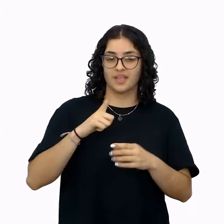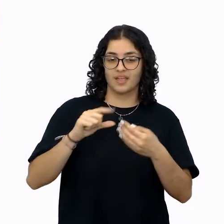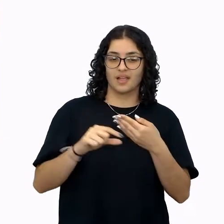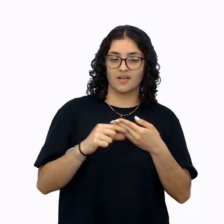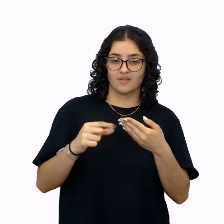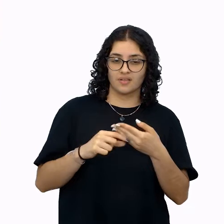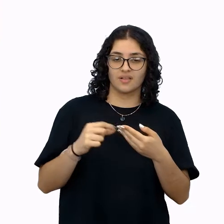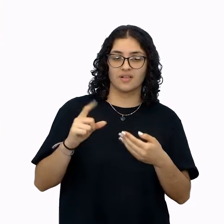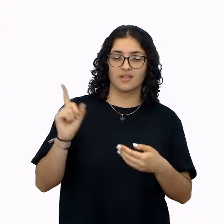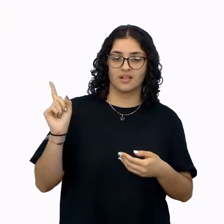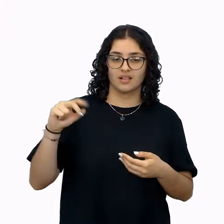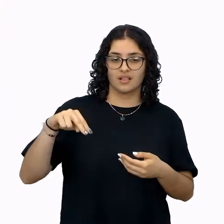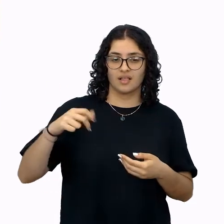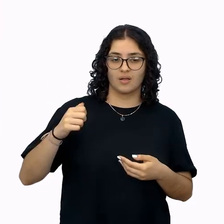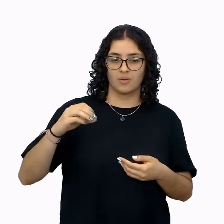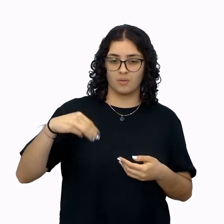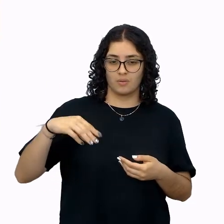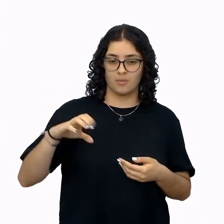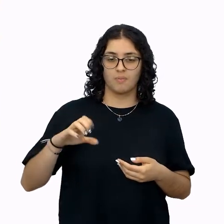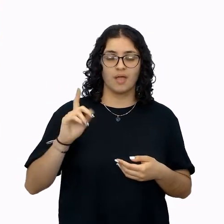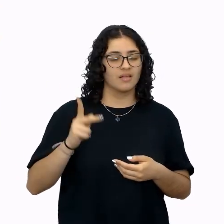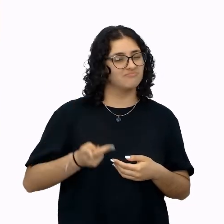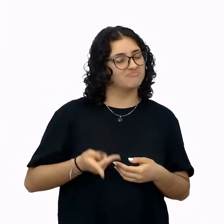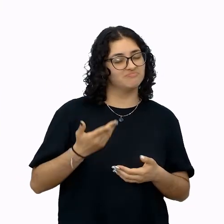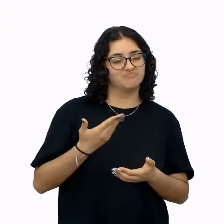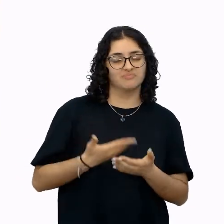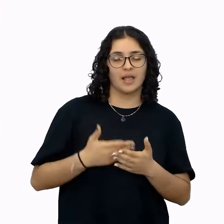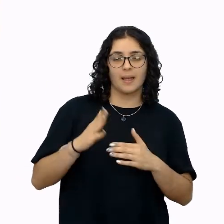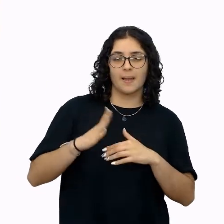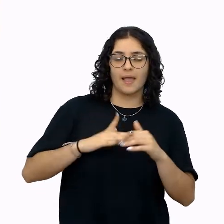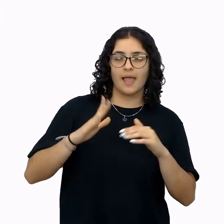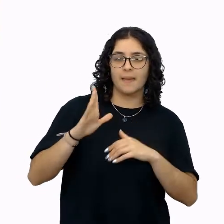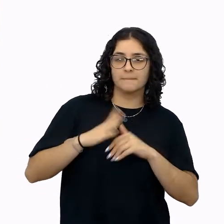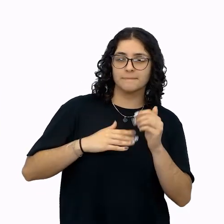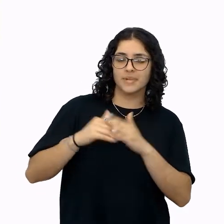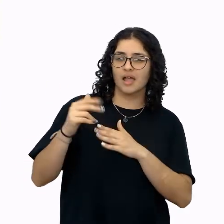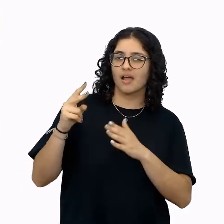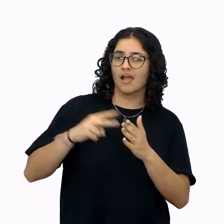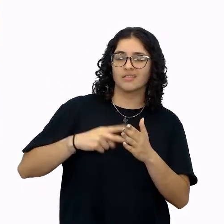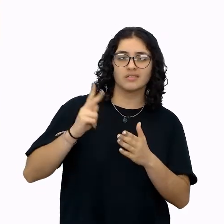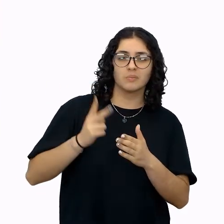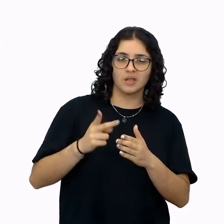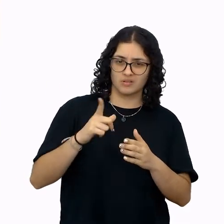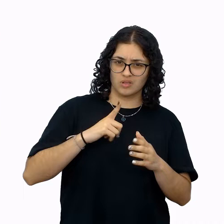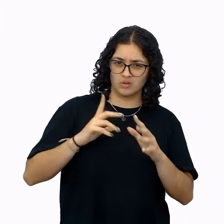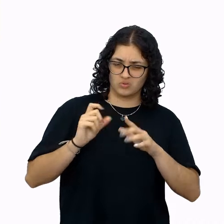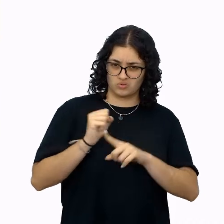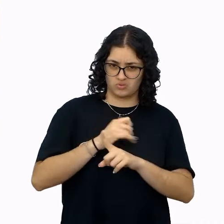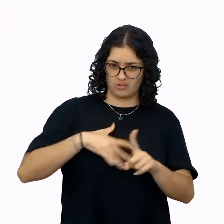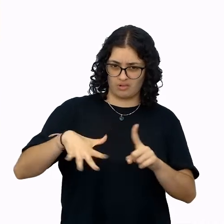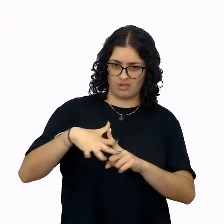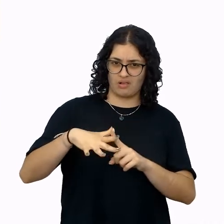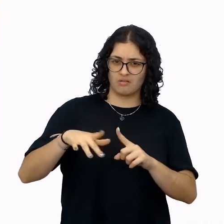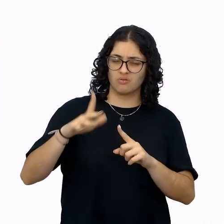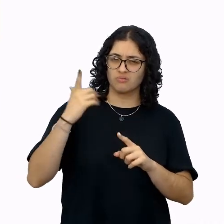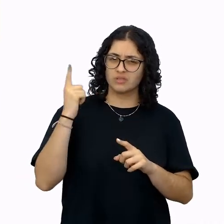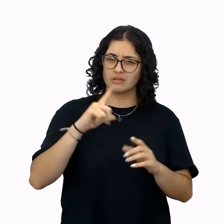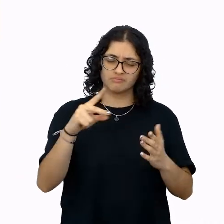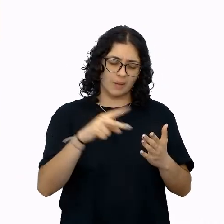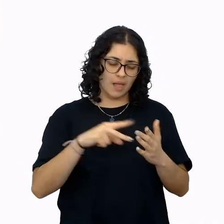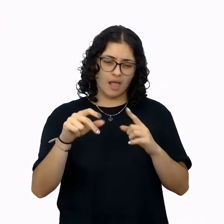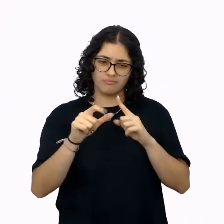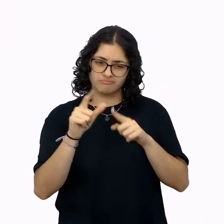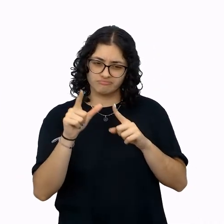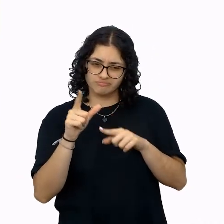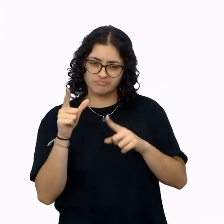que a leitura e a escrita são práticas rotineiras. Assim, uma sociedade letrada predomina o contato com textos variados de gêneros textuais,